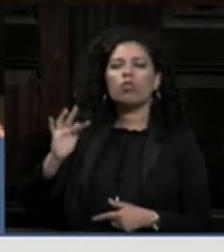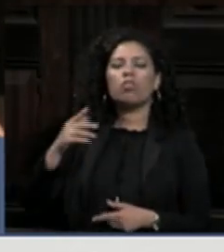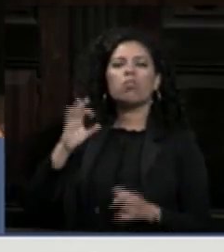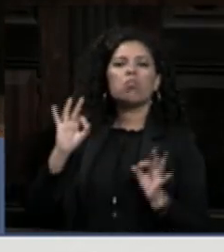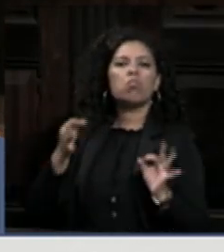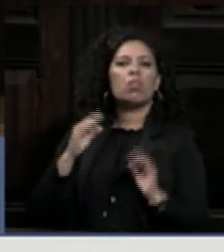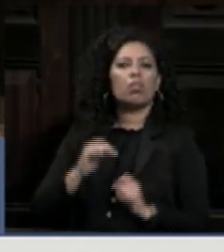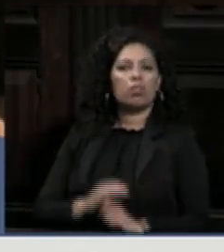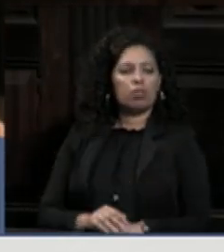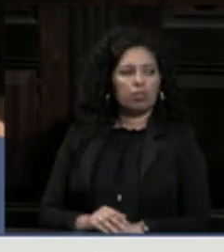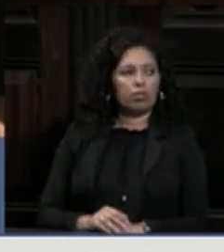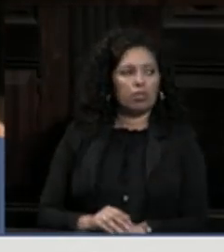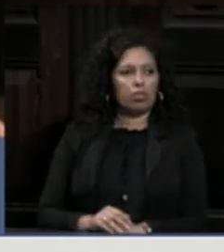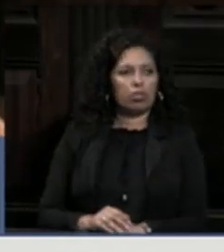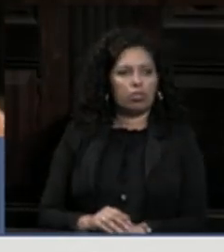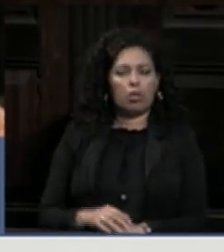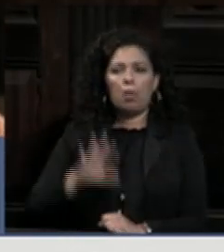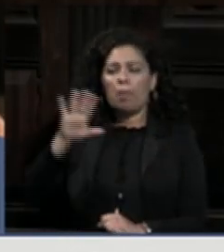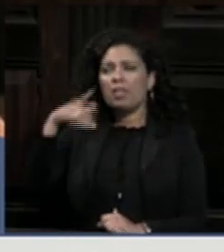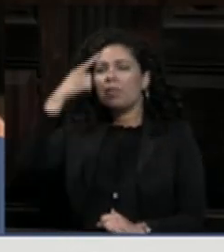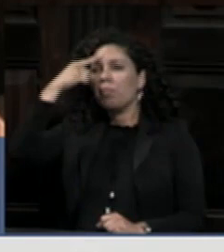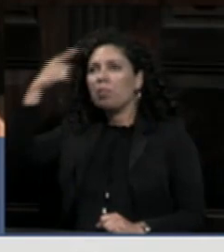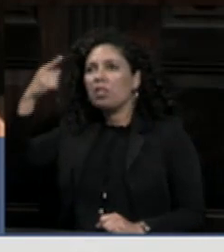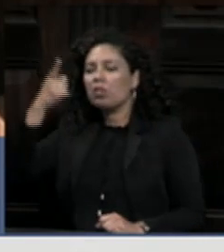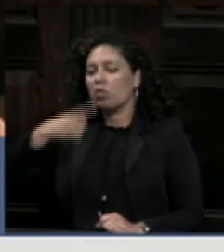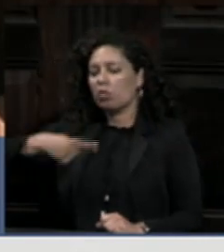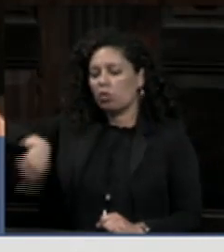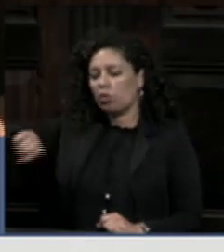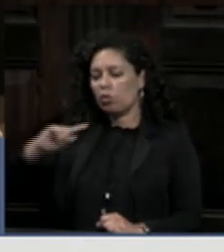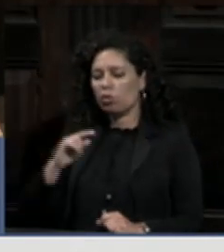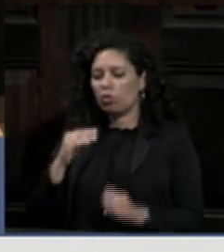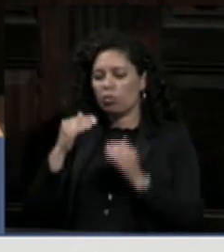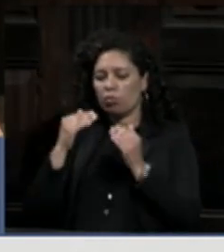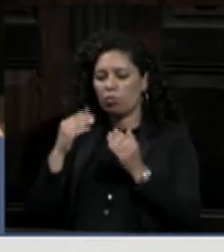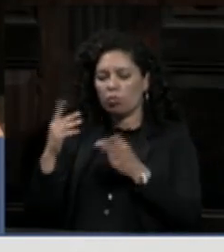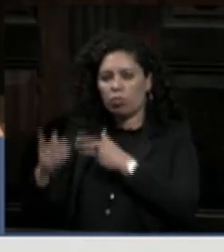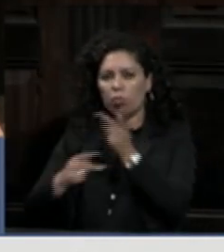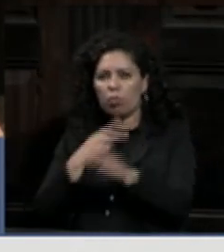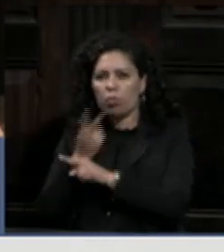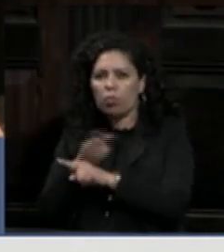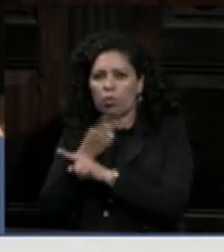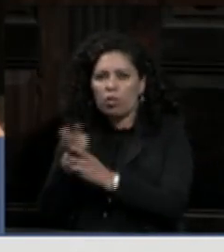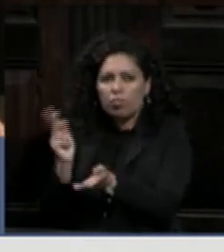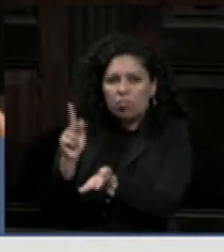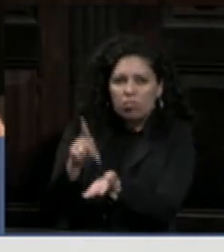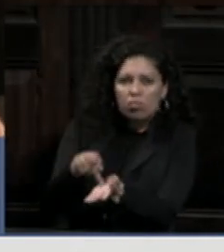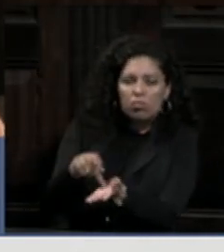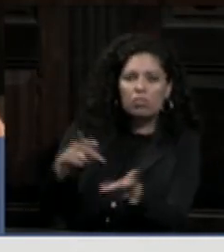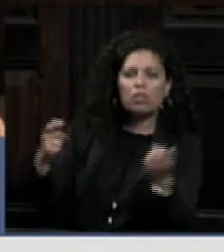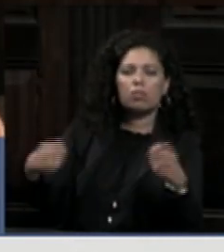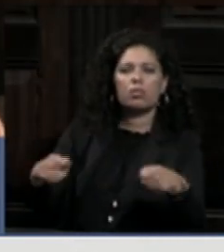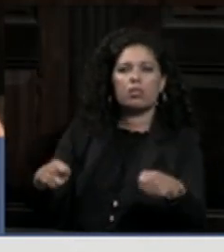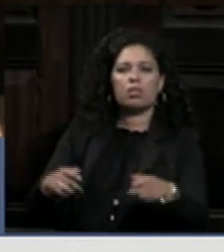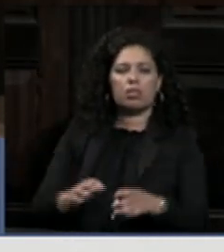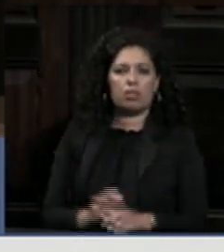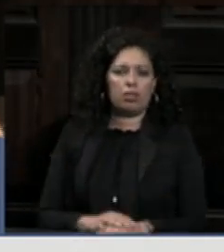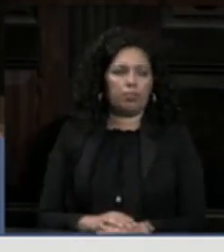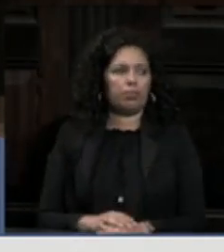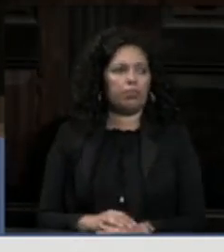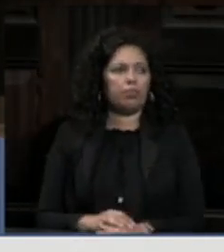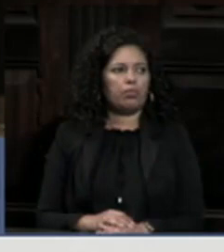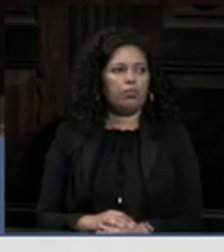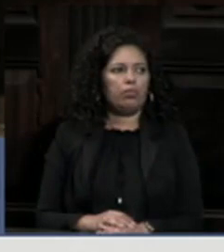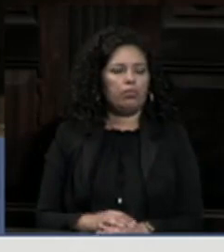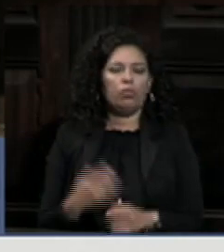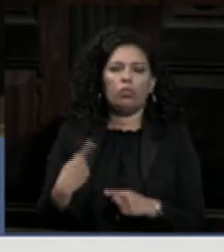buscar o caminho da verdade mas alguns que esse jogo de esquerda porque